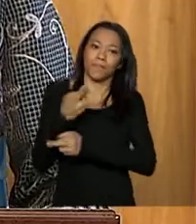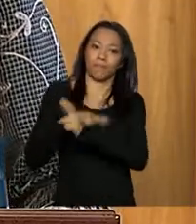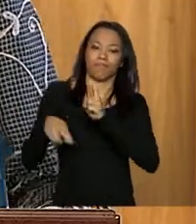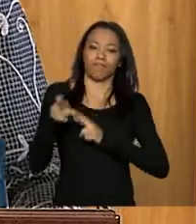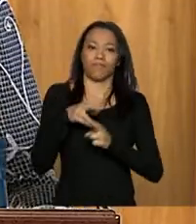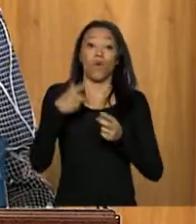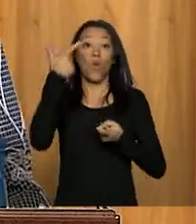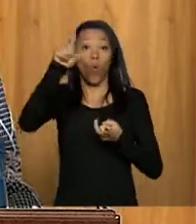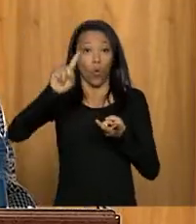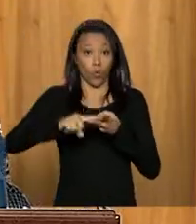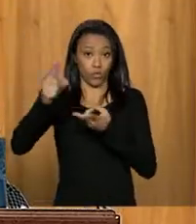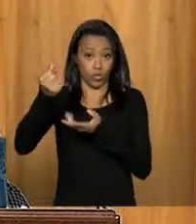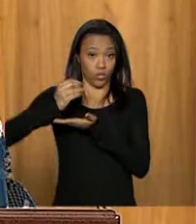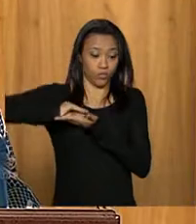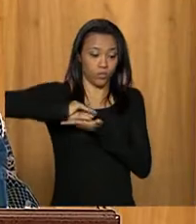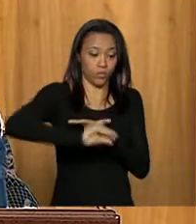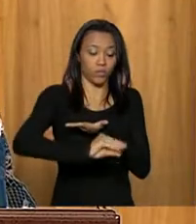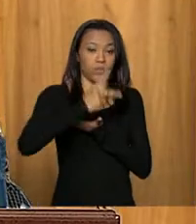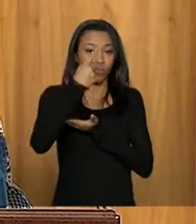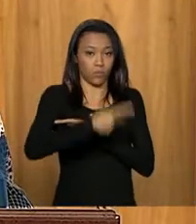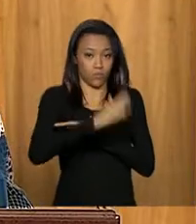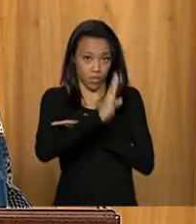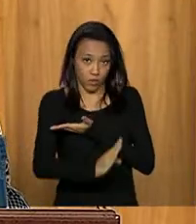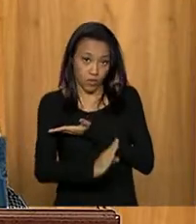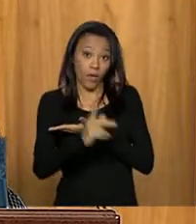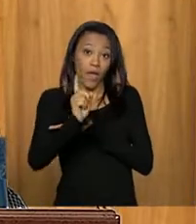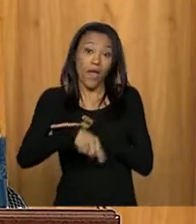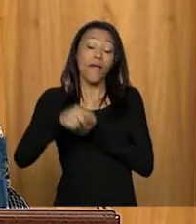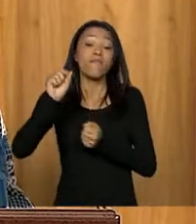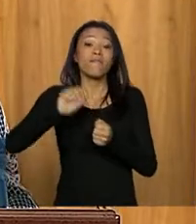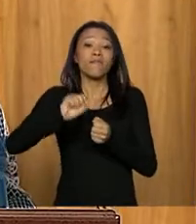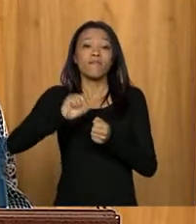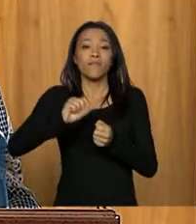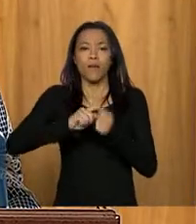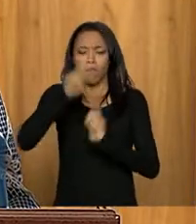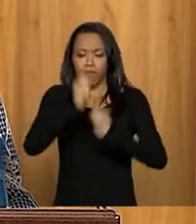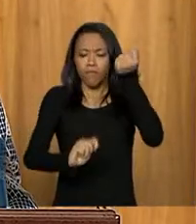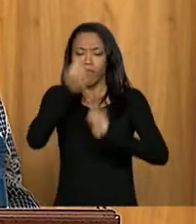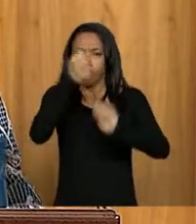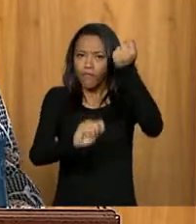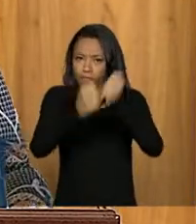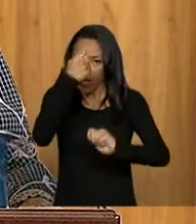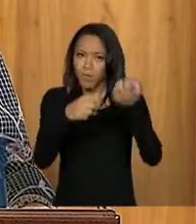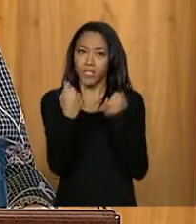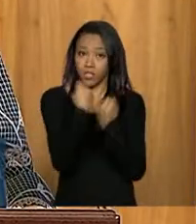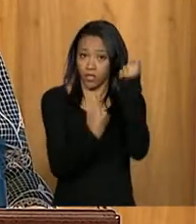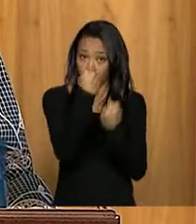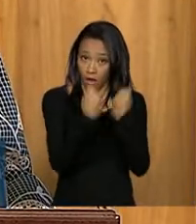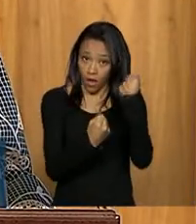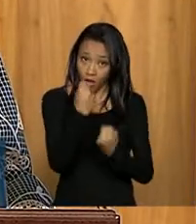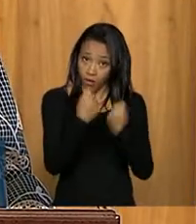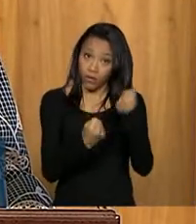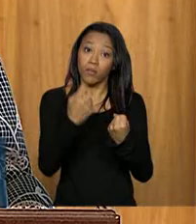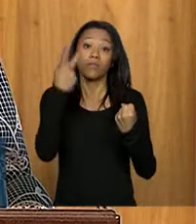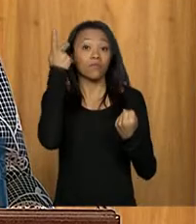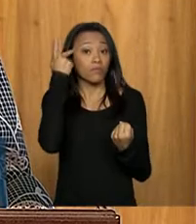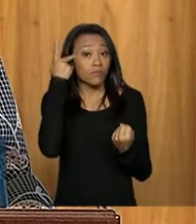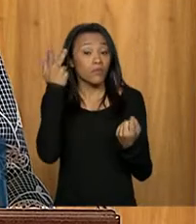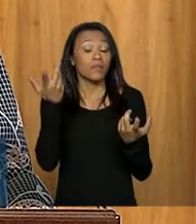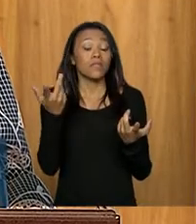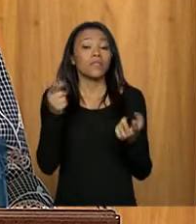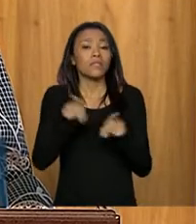investimentos coreanos são a fábrica de automóveis da Hyundai em Piracicaba e a participação das